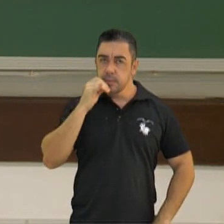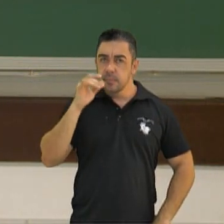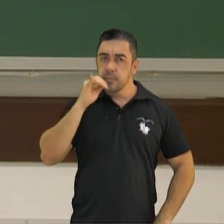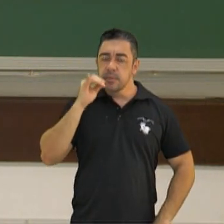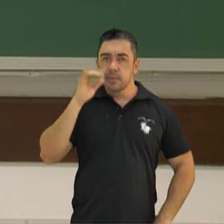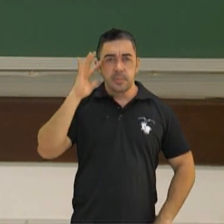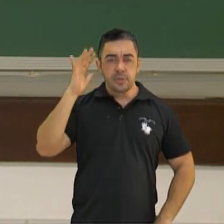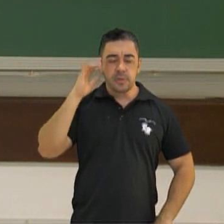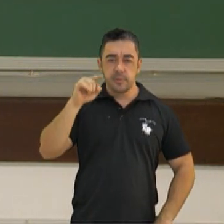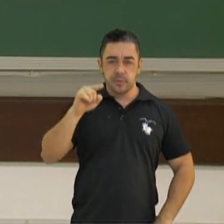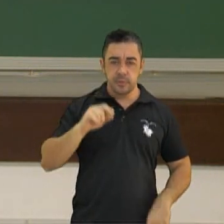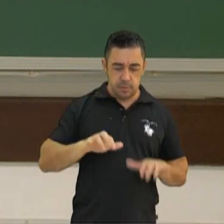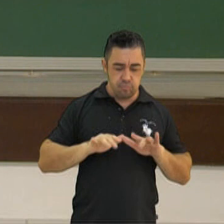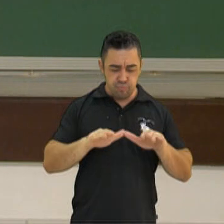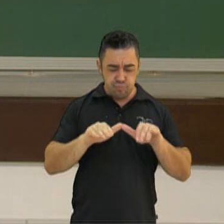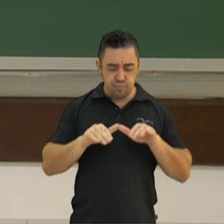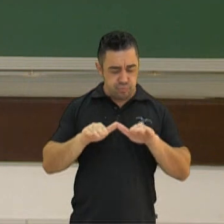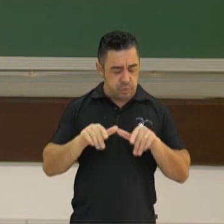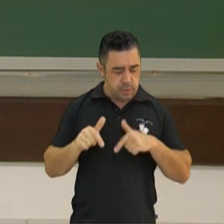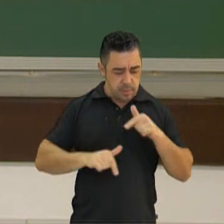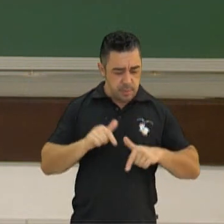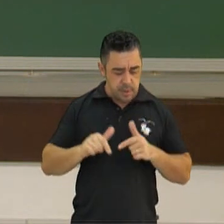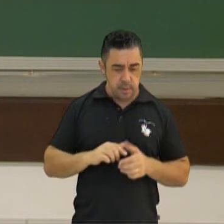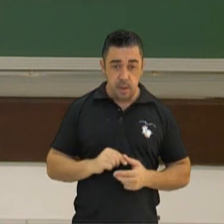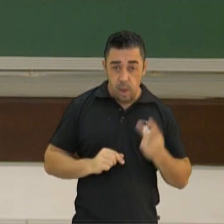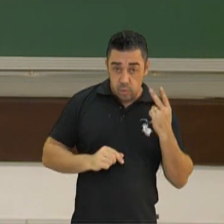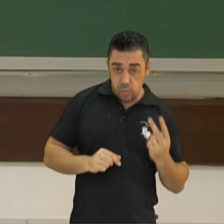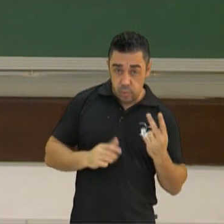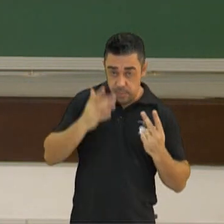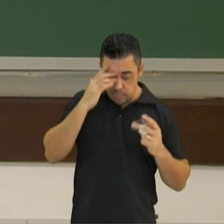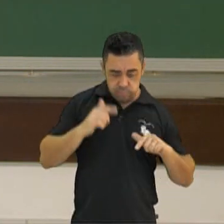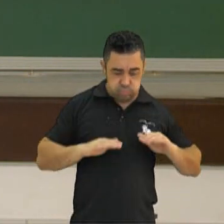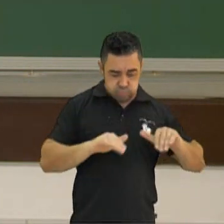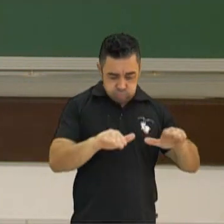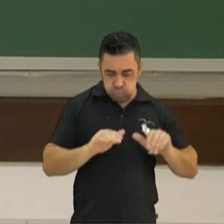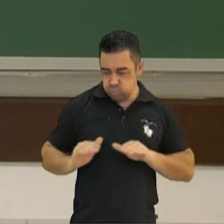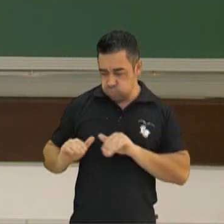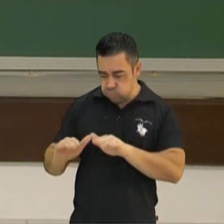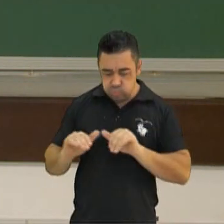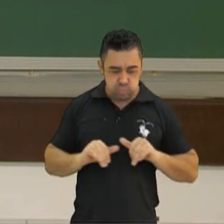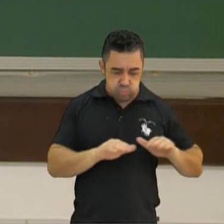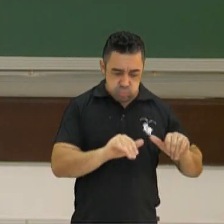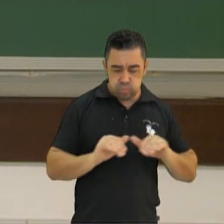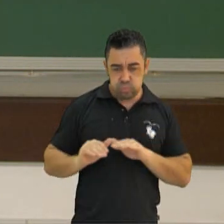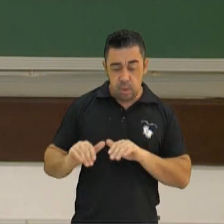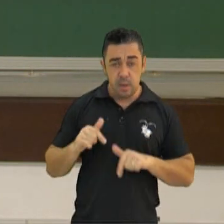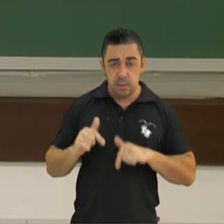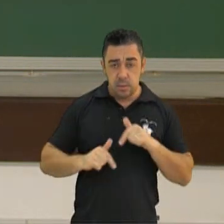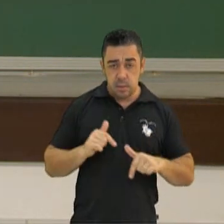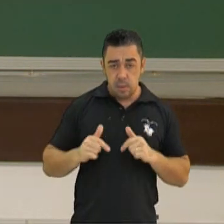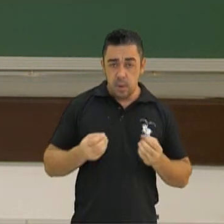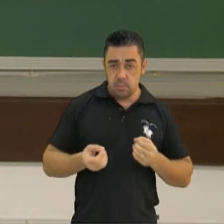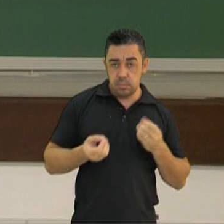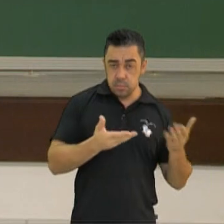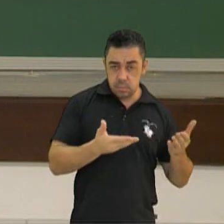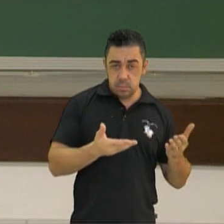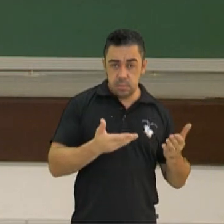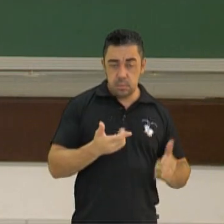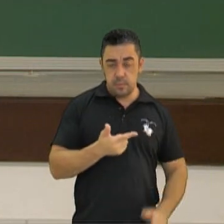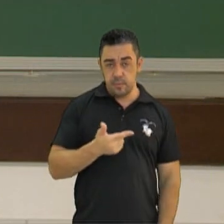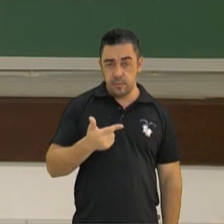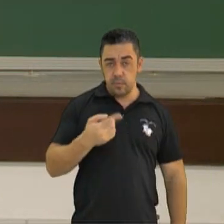lá da sua tia, da sua avó, da sua amiga. Tem 2 costureiras lá e elas fazem o serviço entregam o pedido, né,